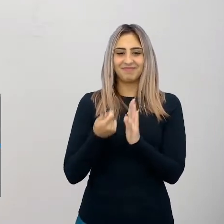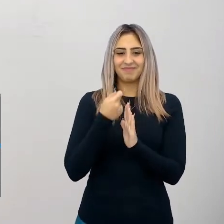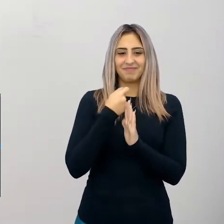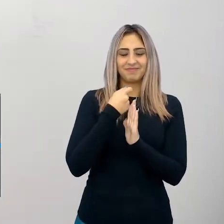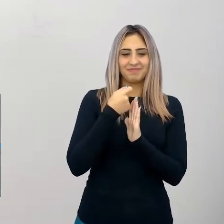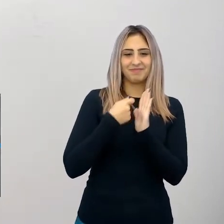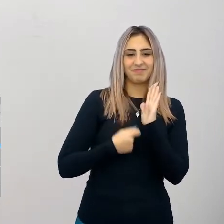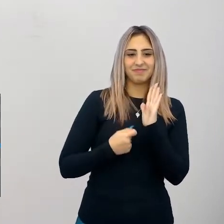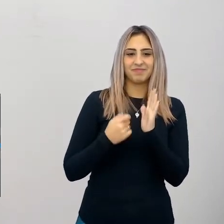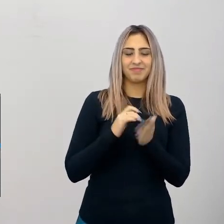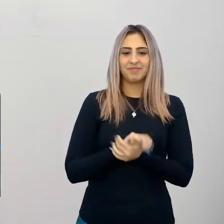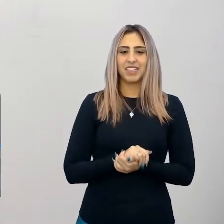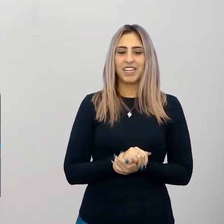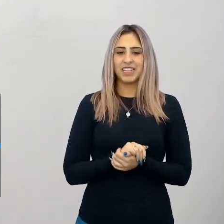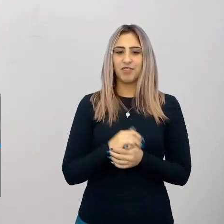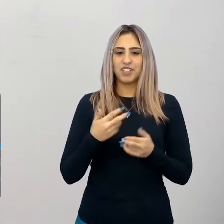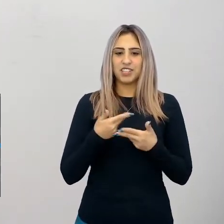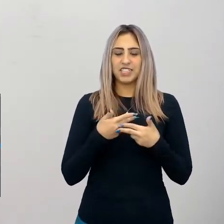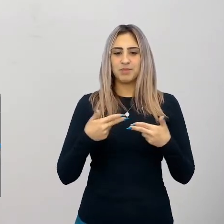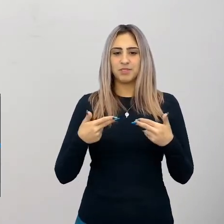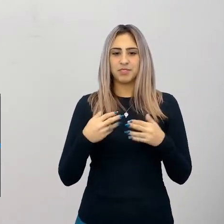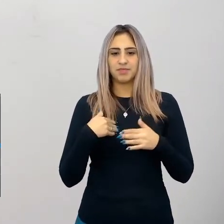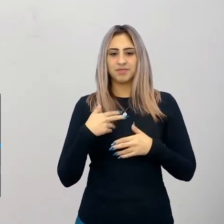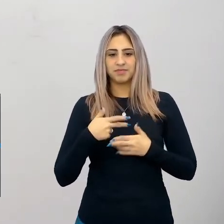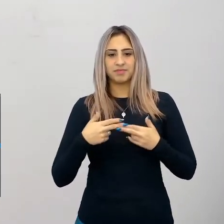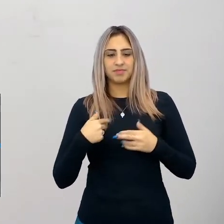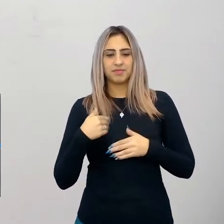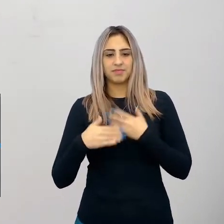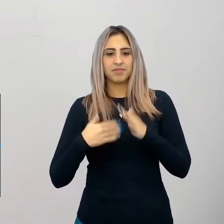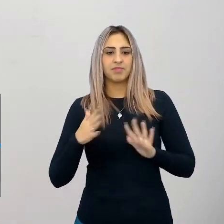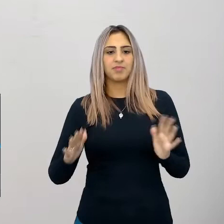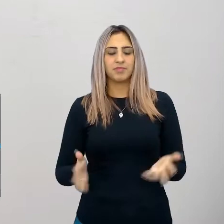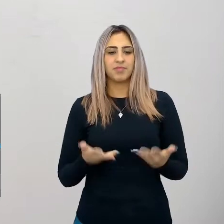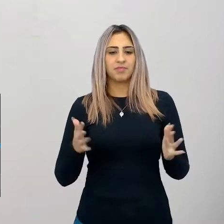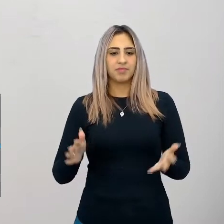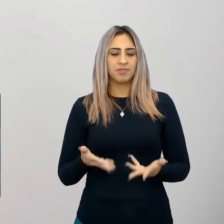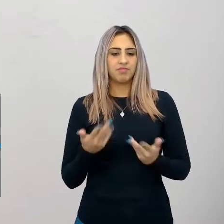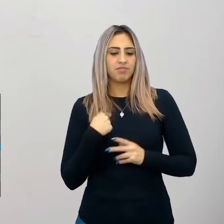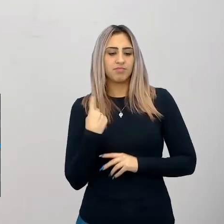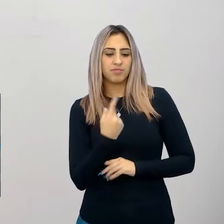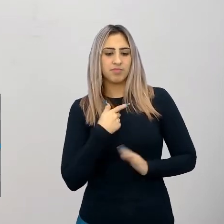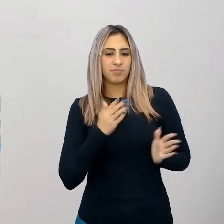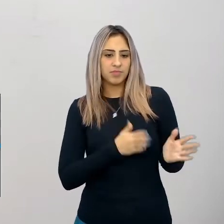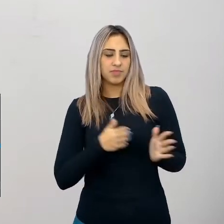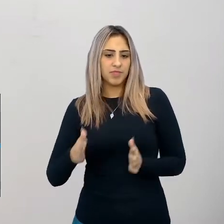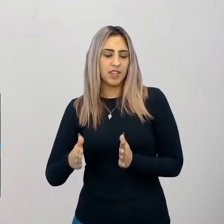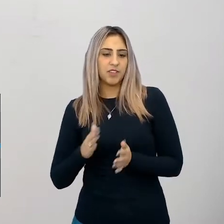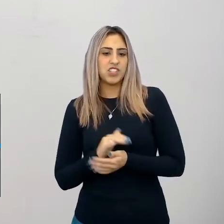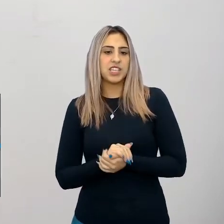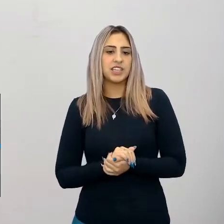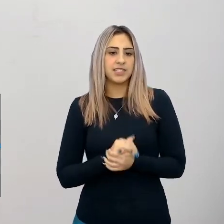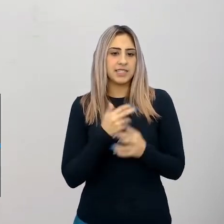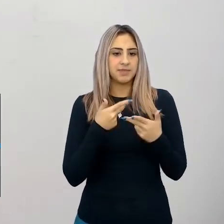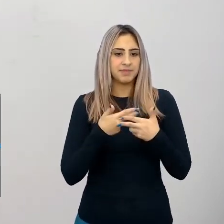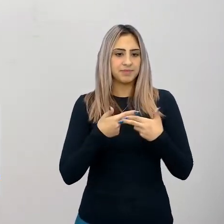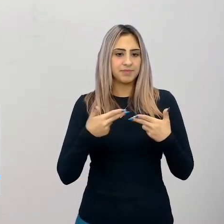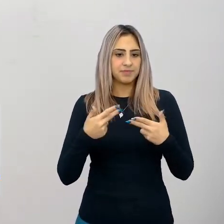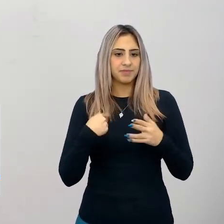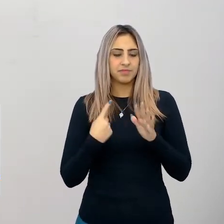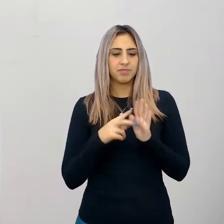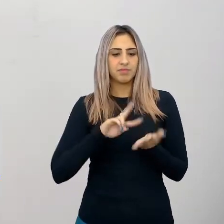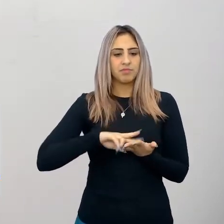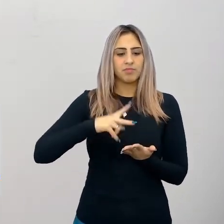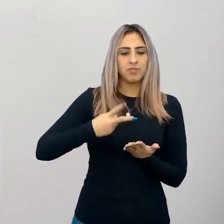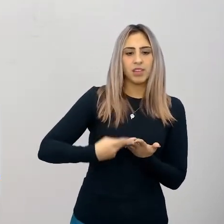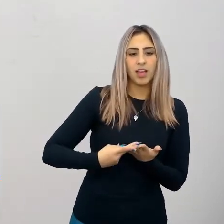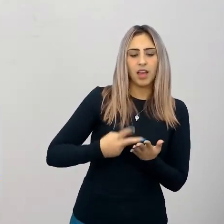dirigir um filme, produzir um filme, ele tem que pensar em como essa sequência de imagens vai trazer sentimentos, vai trazer